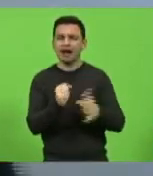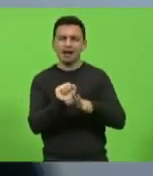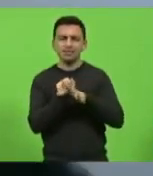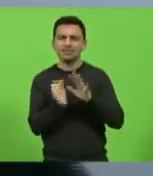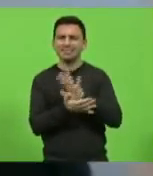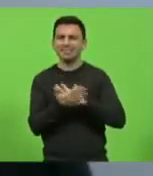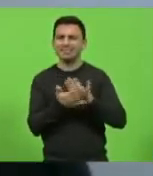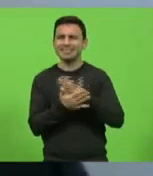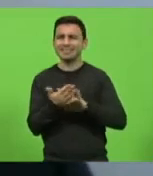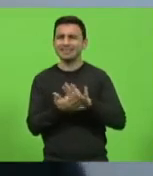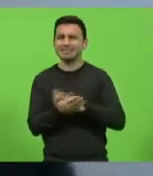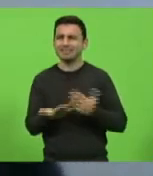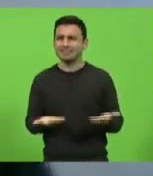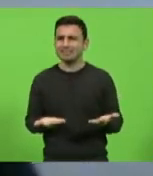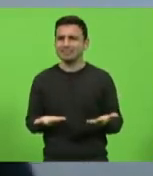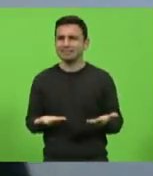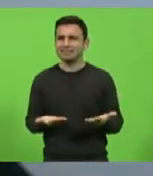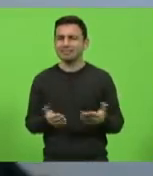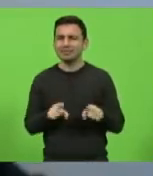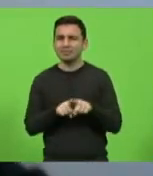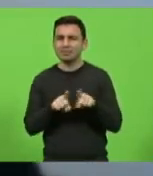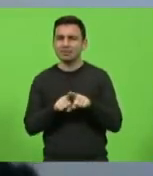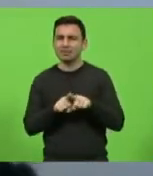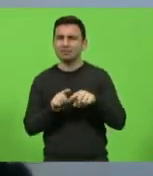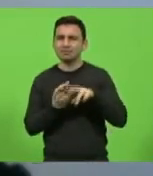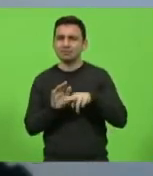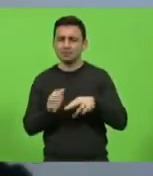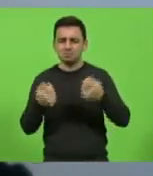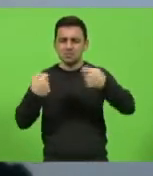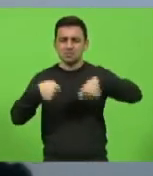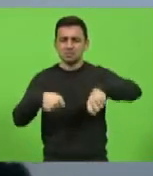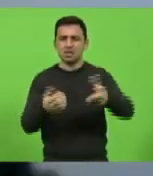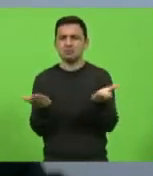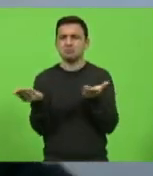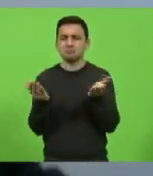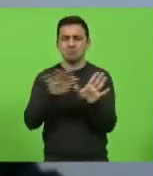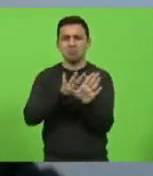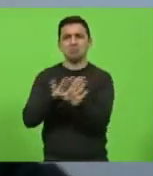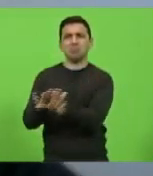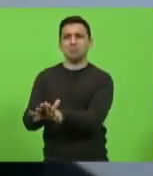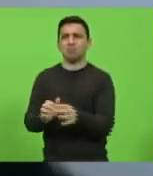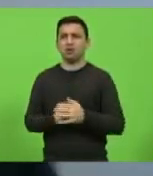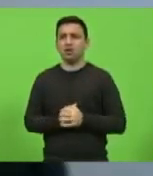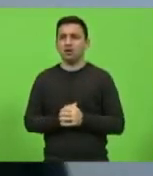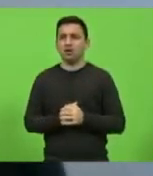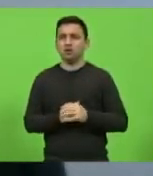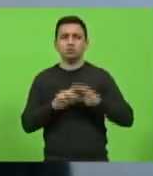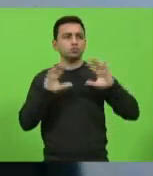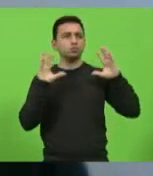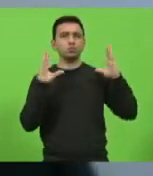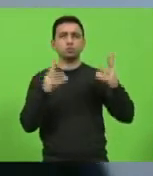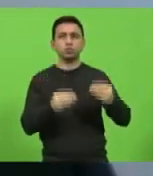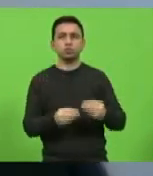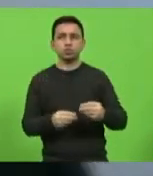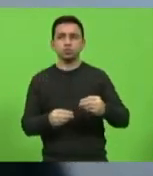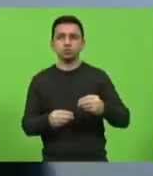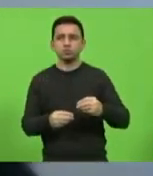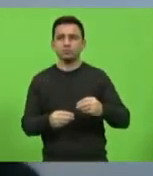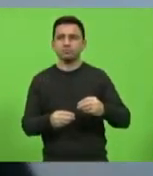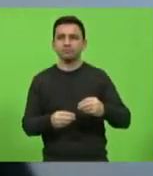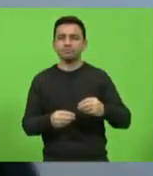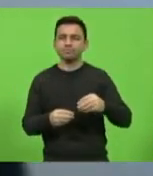em assombroso procedimento de dispensa de licitação. E em meio a toda esta vã busca